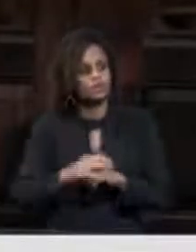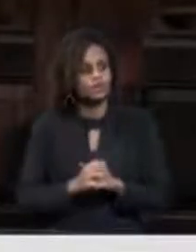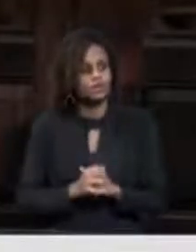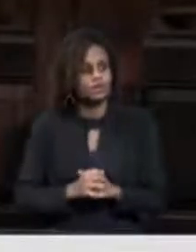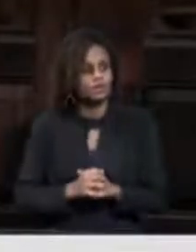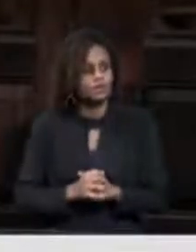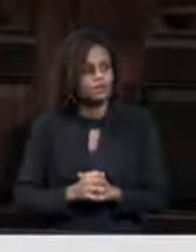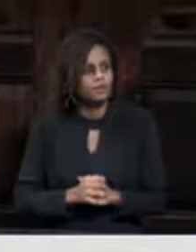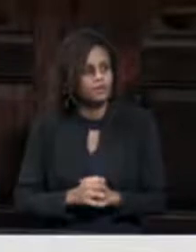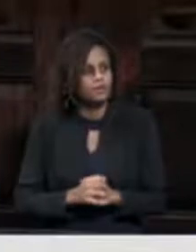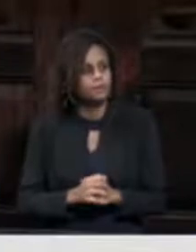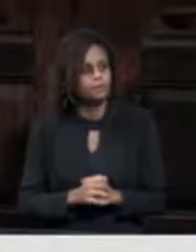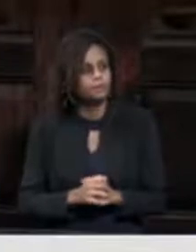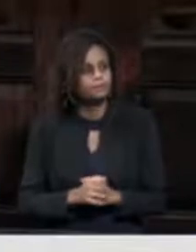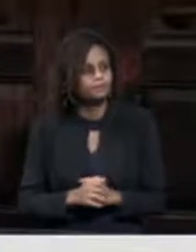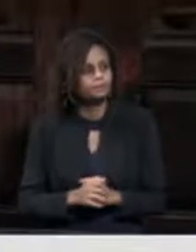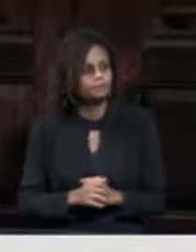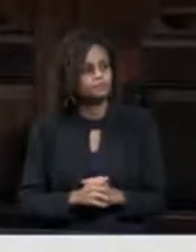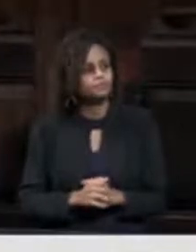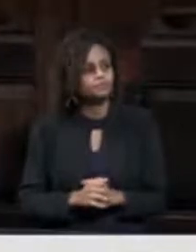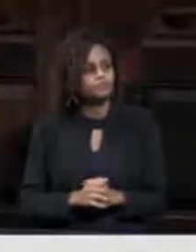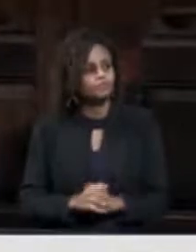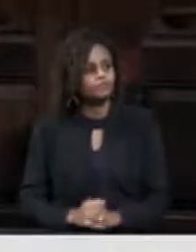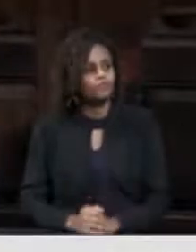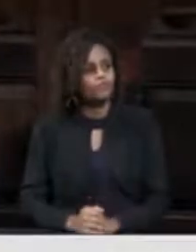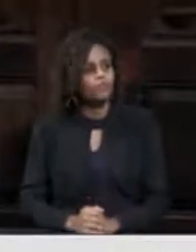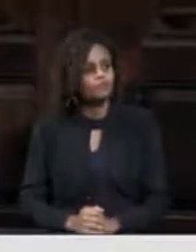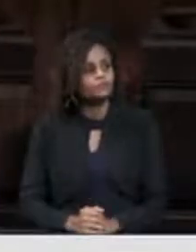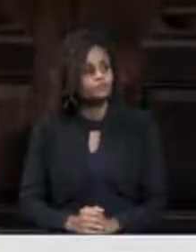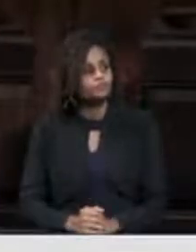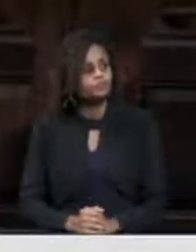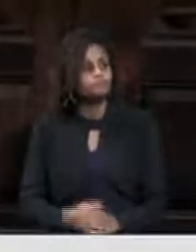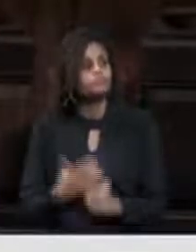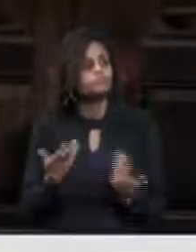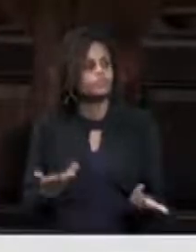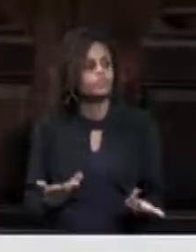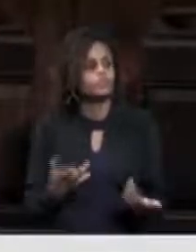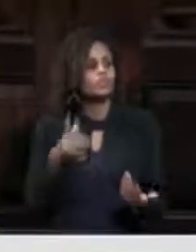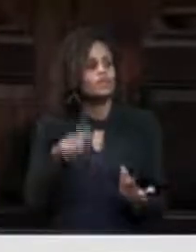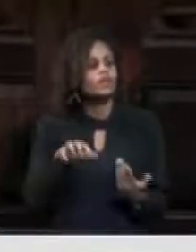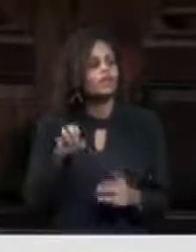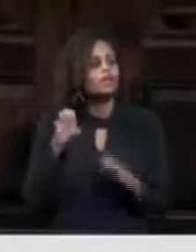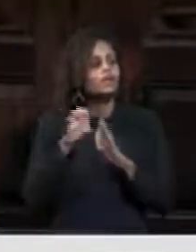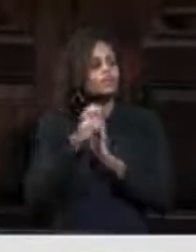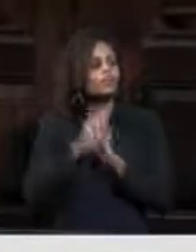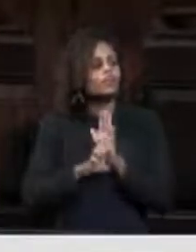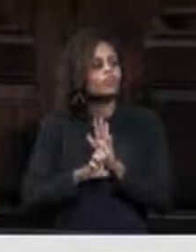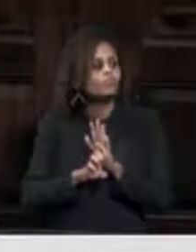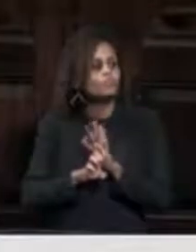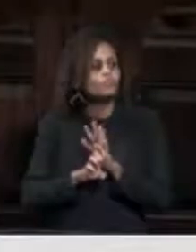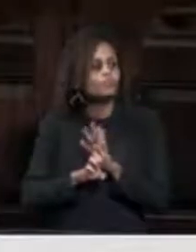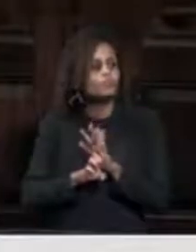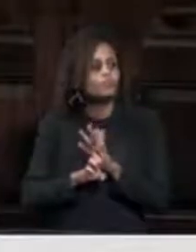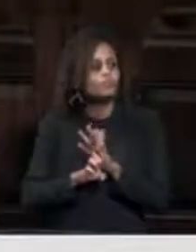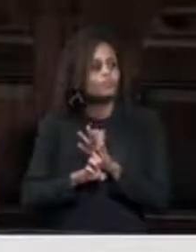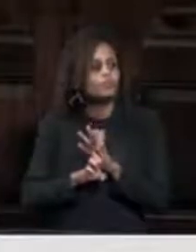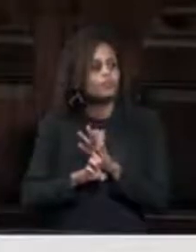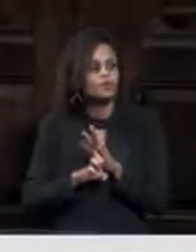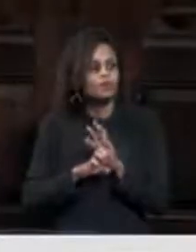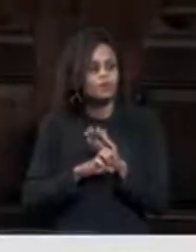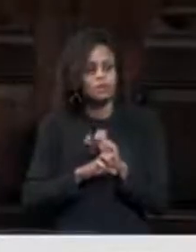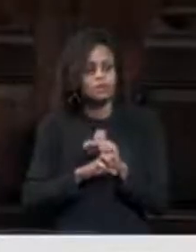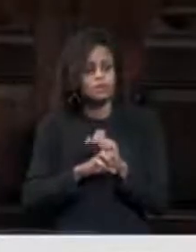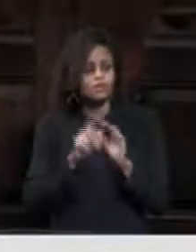ao bilhete único ou outros. Ou seja, é uma emenda, primeiro, que trabalha em cima da